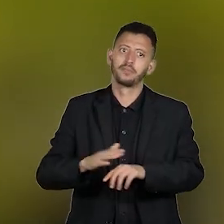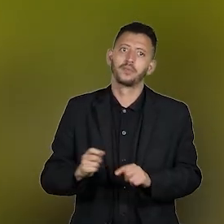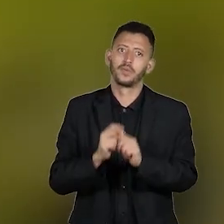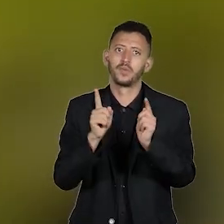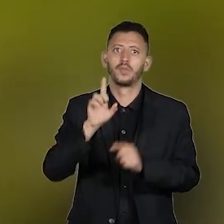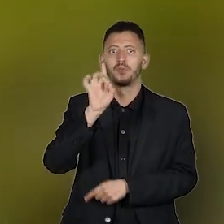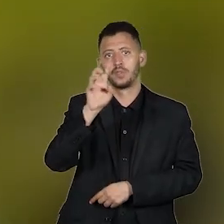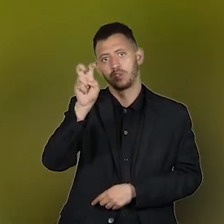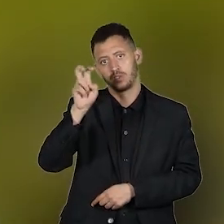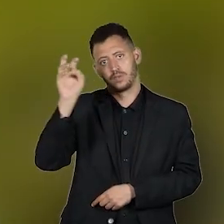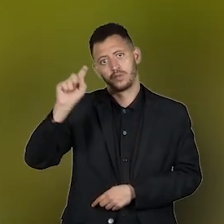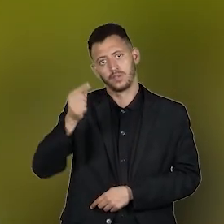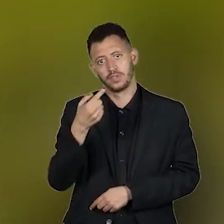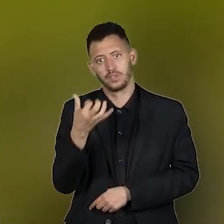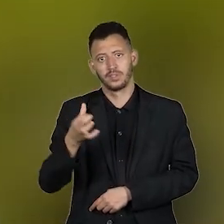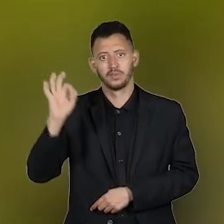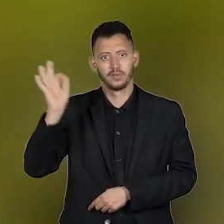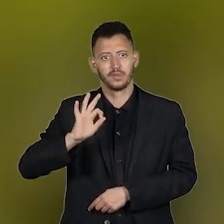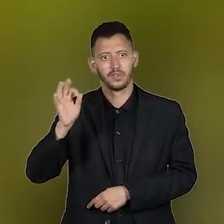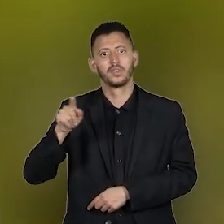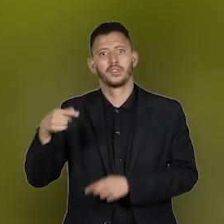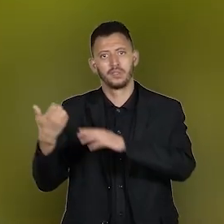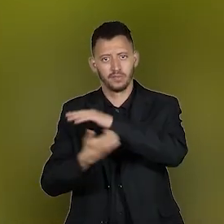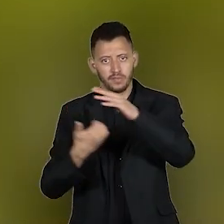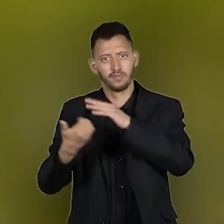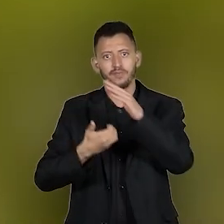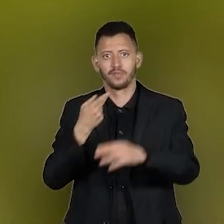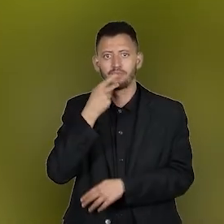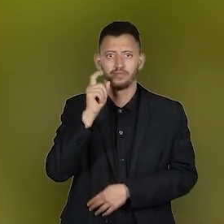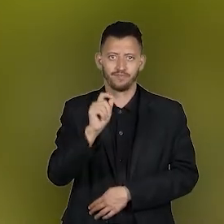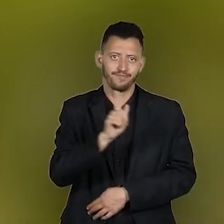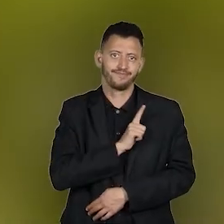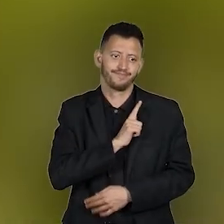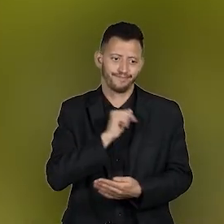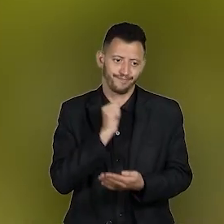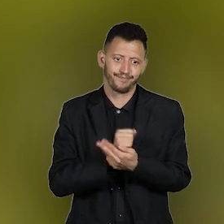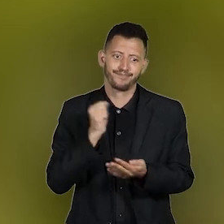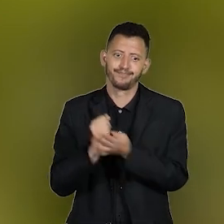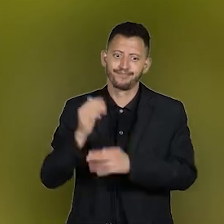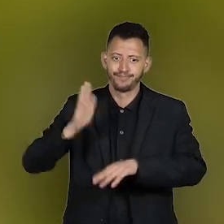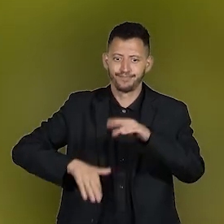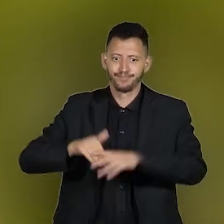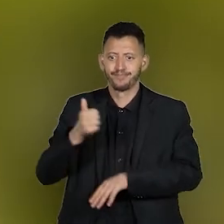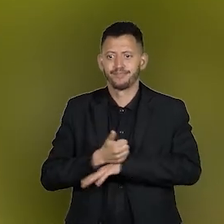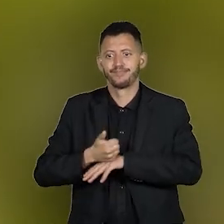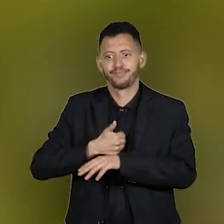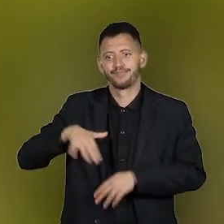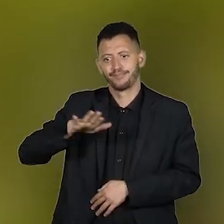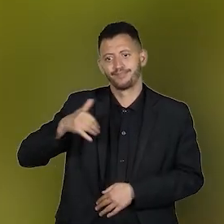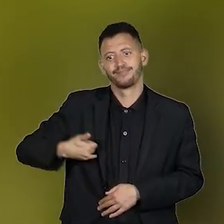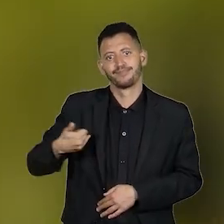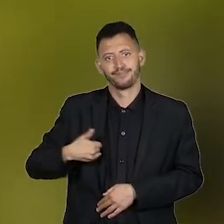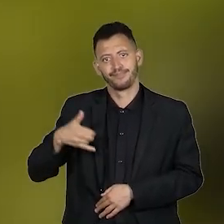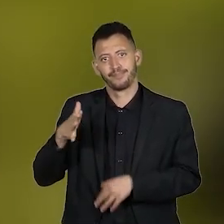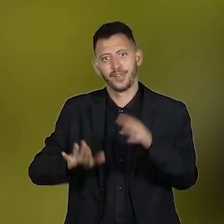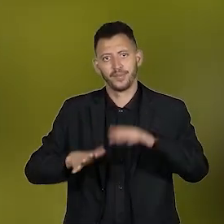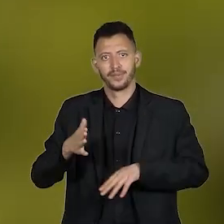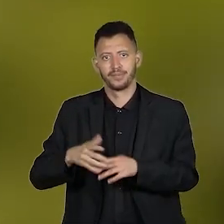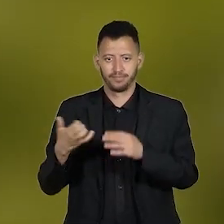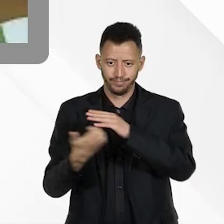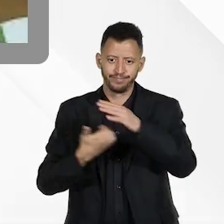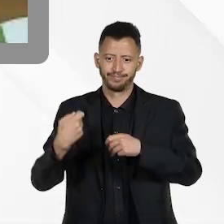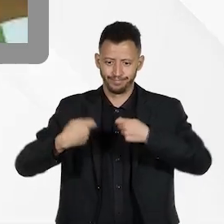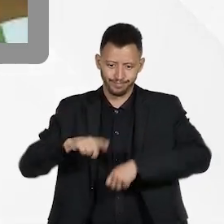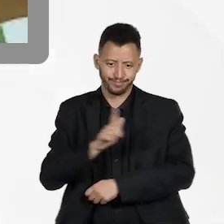Brasil. Mas apenas 5,6% das empresas afirmaram ter contratado profissionais nessa faixa